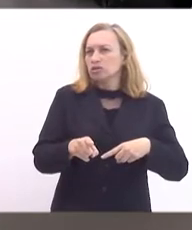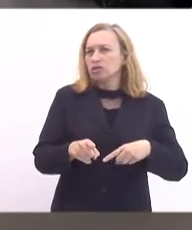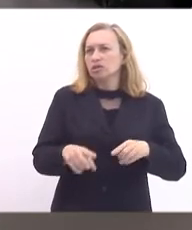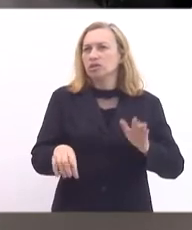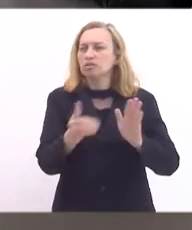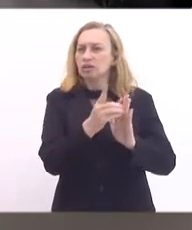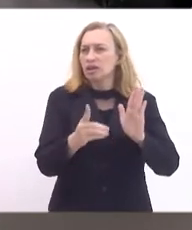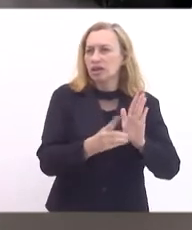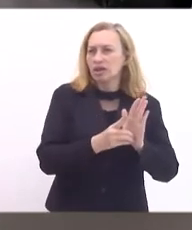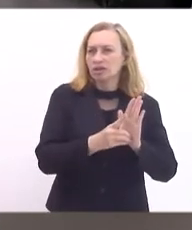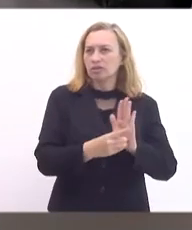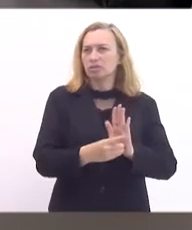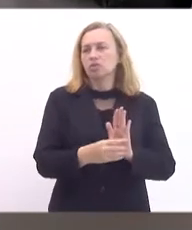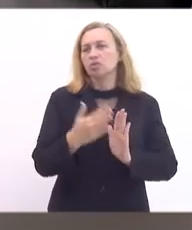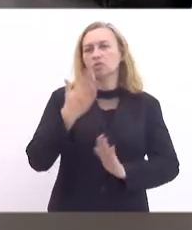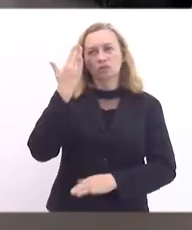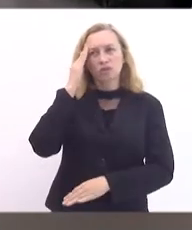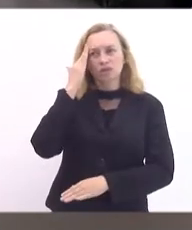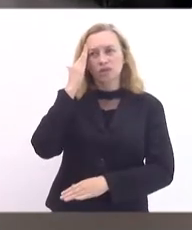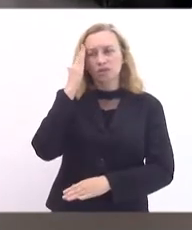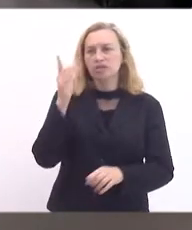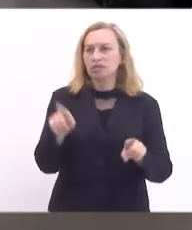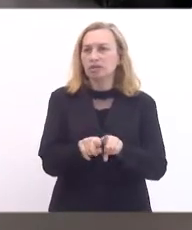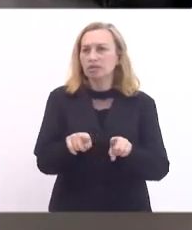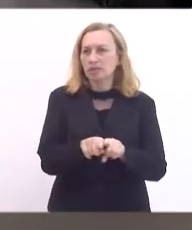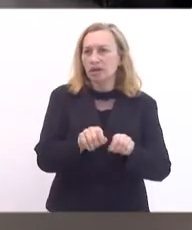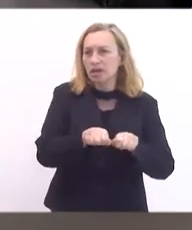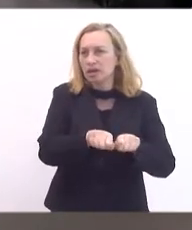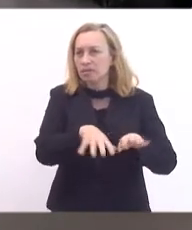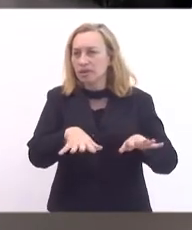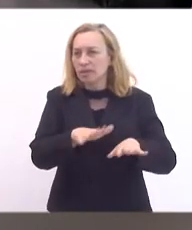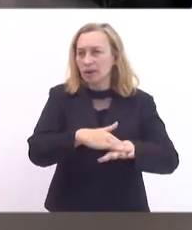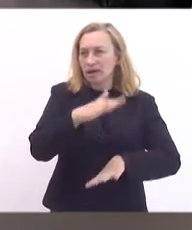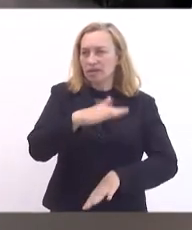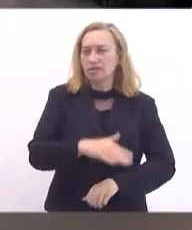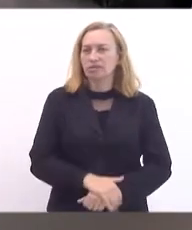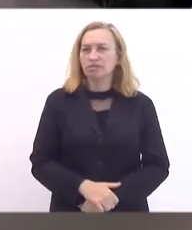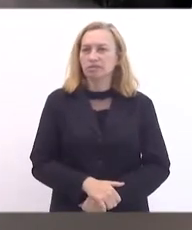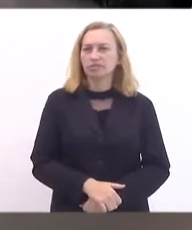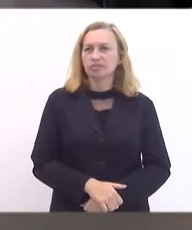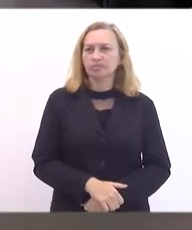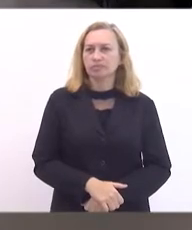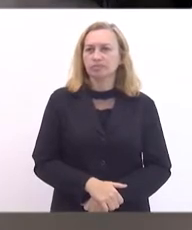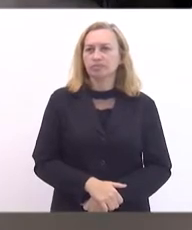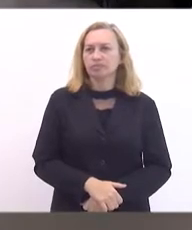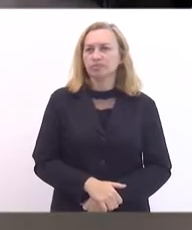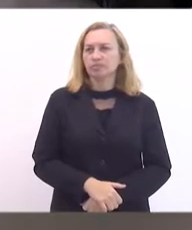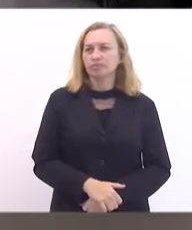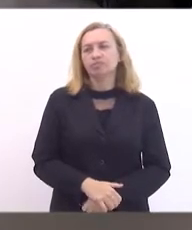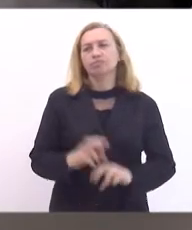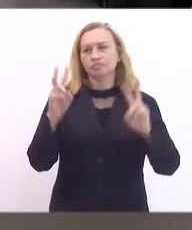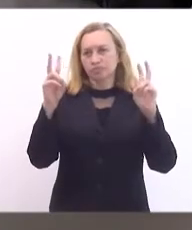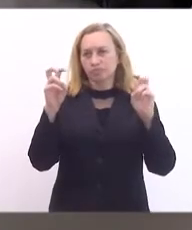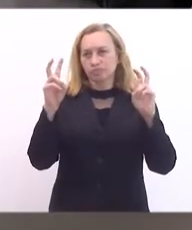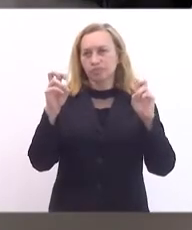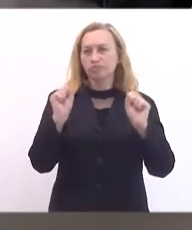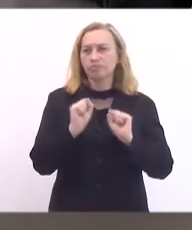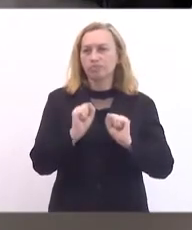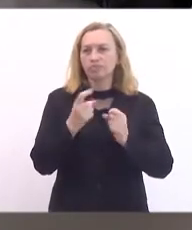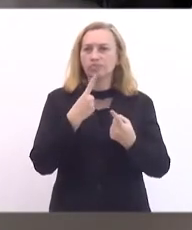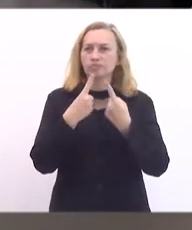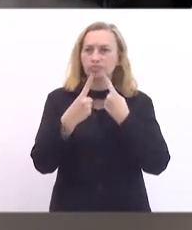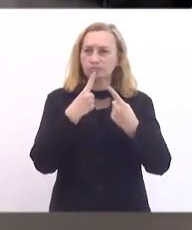e nem no meu entendimento ampliar é a única questão que seria pedir para